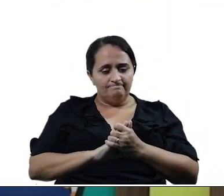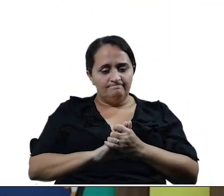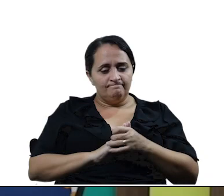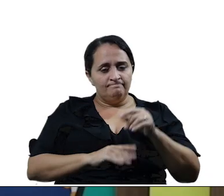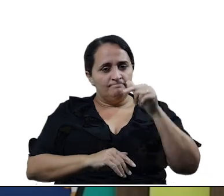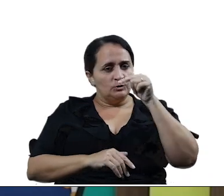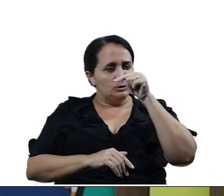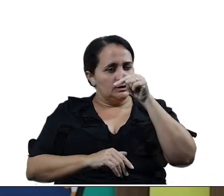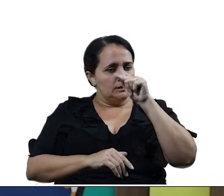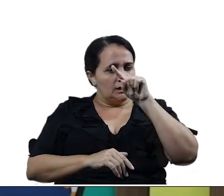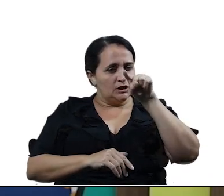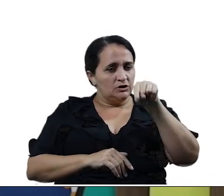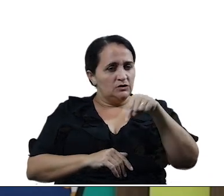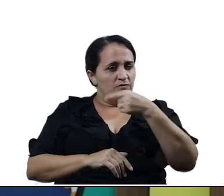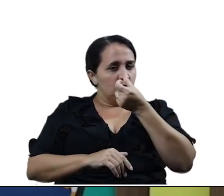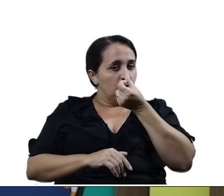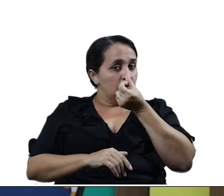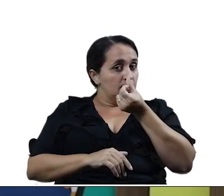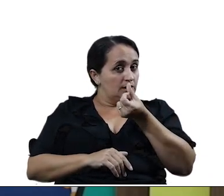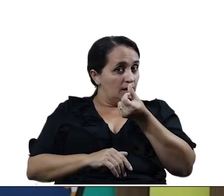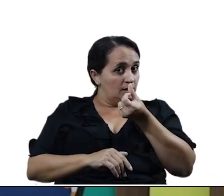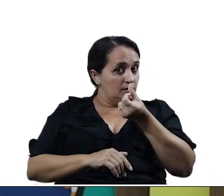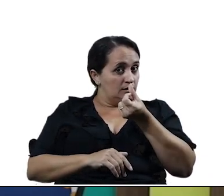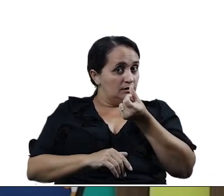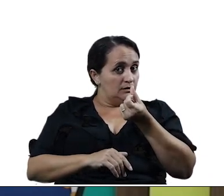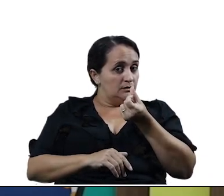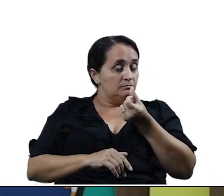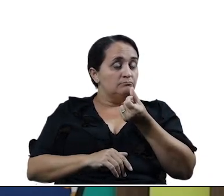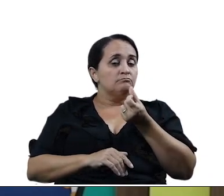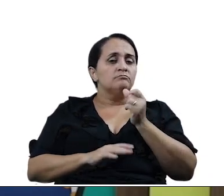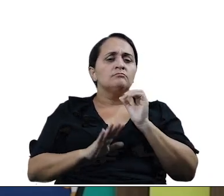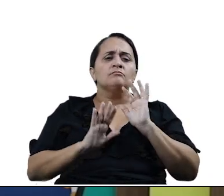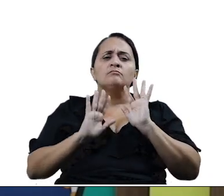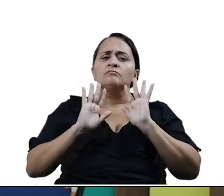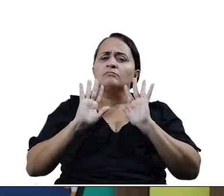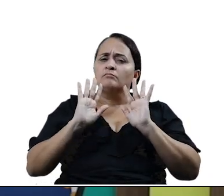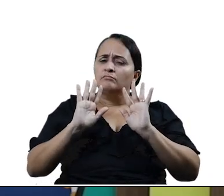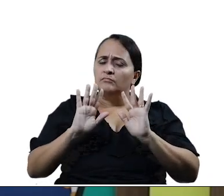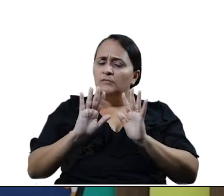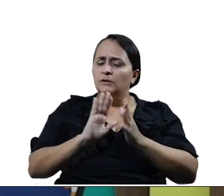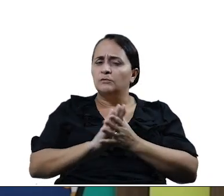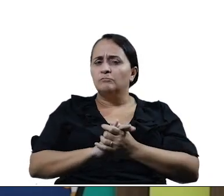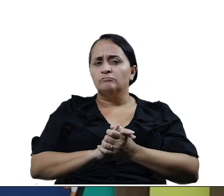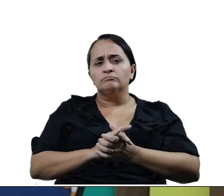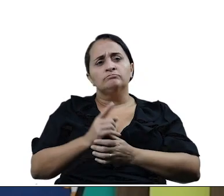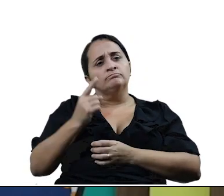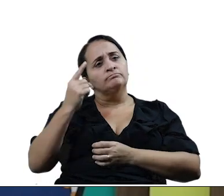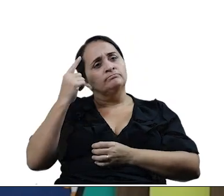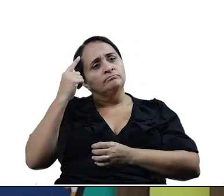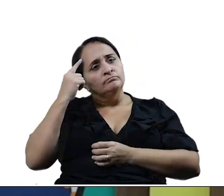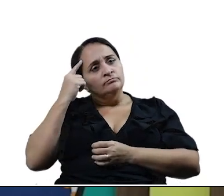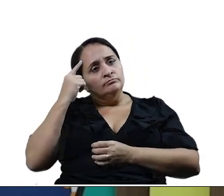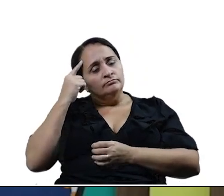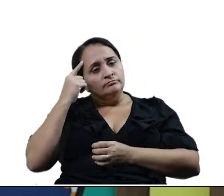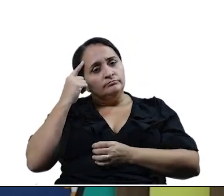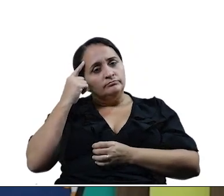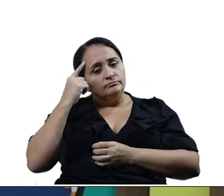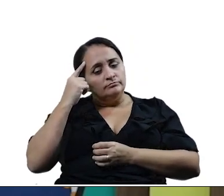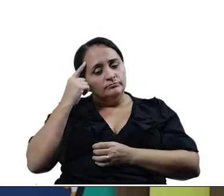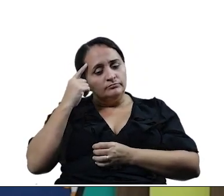7,6 bilhões, ou seja, vamos relembrar o estudo da aula anterior.